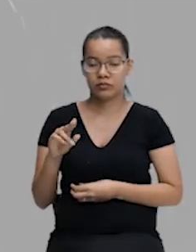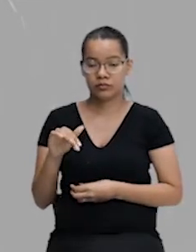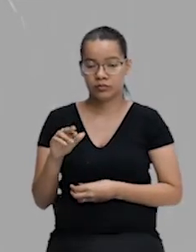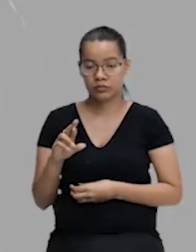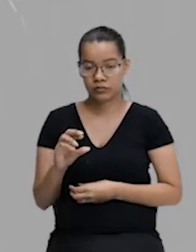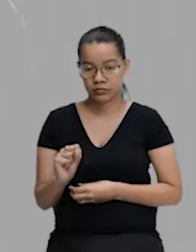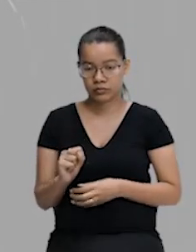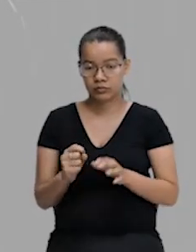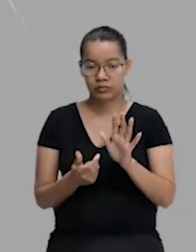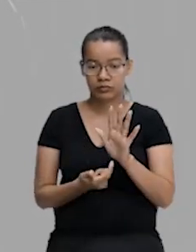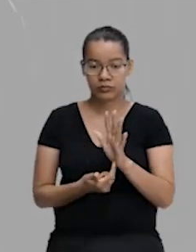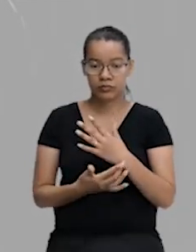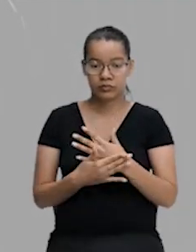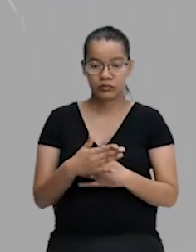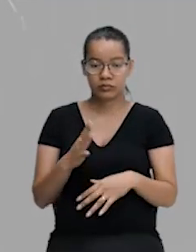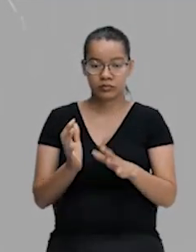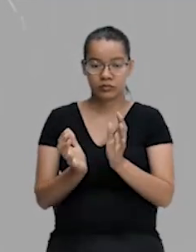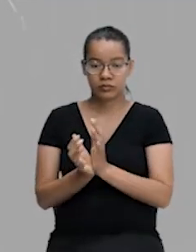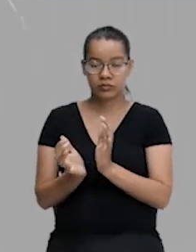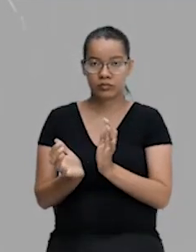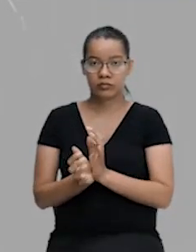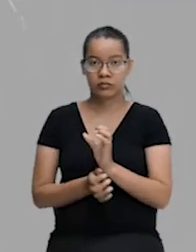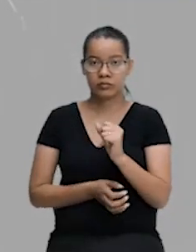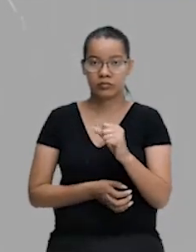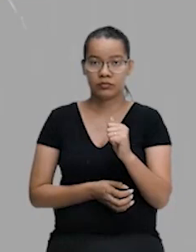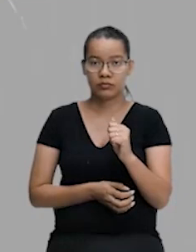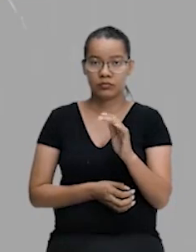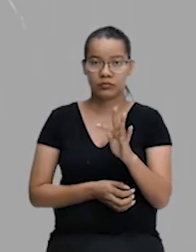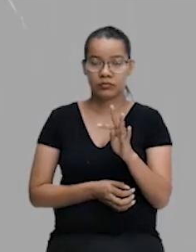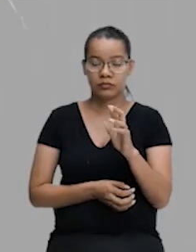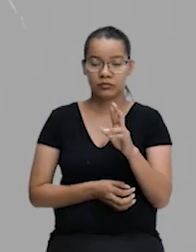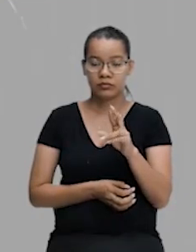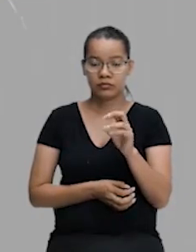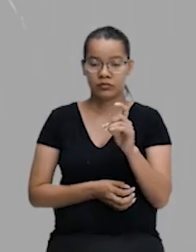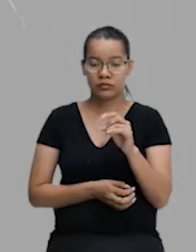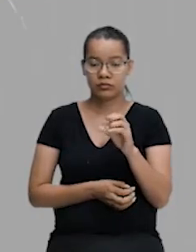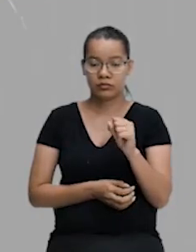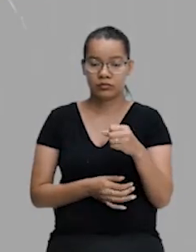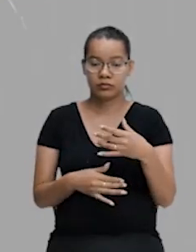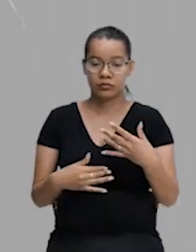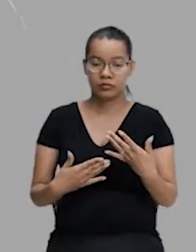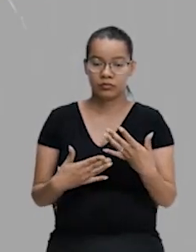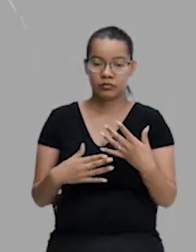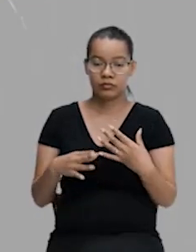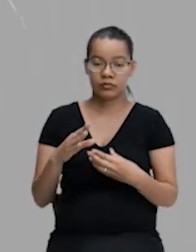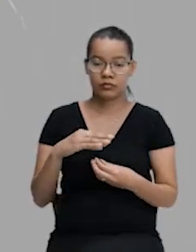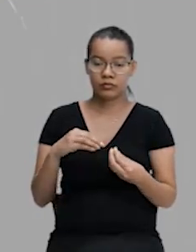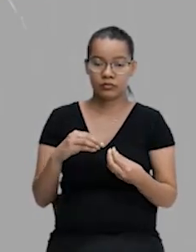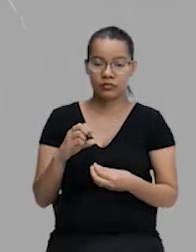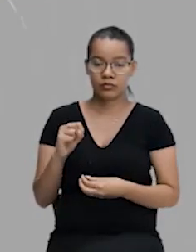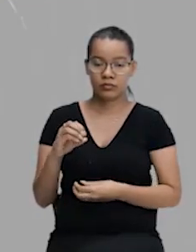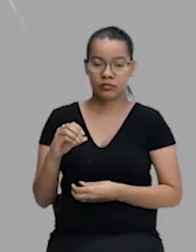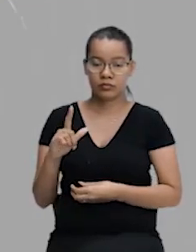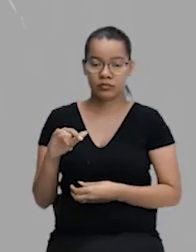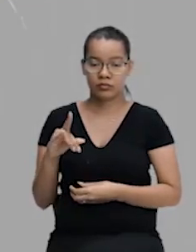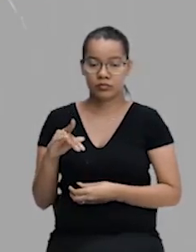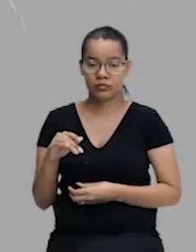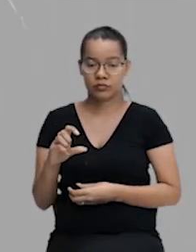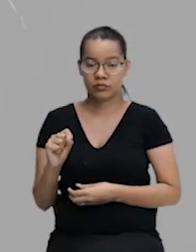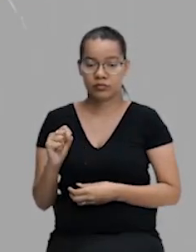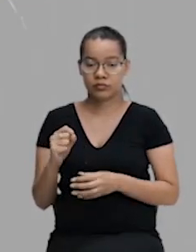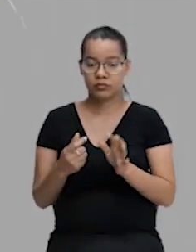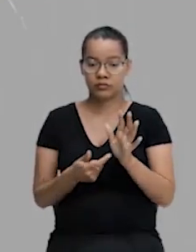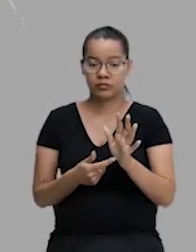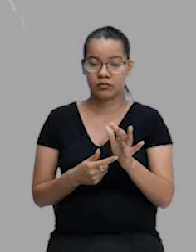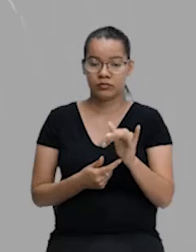grupos saturados, então as gorduras são sólidas na temperatura ambiente. A presença